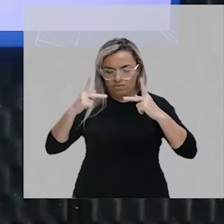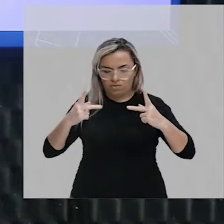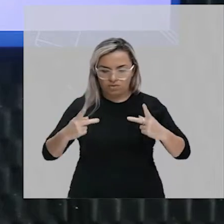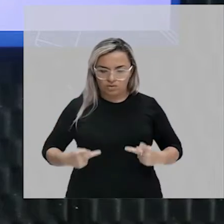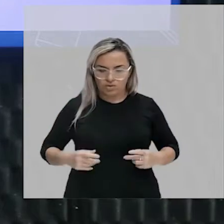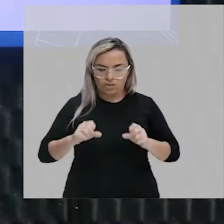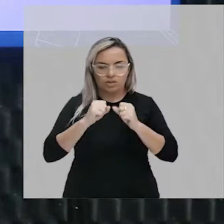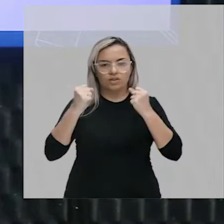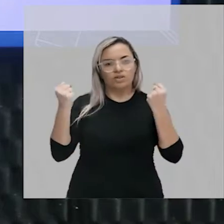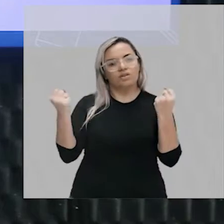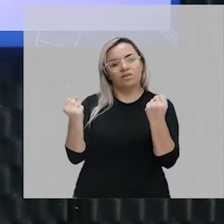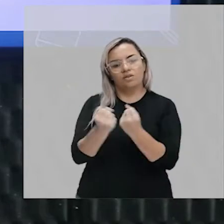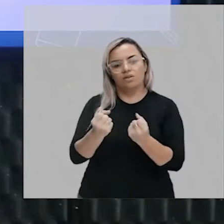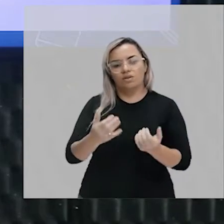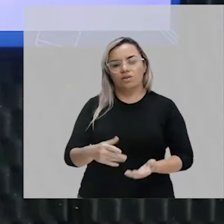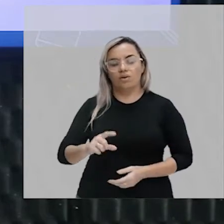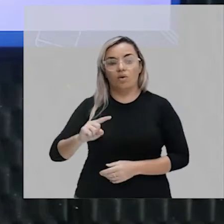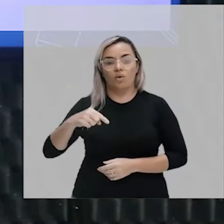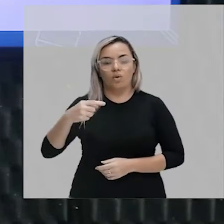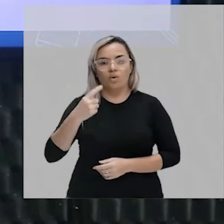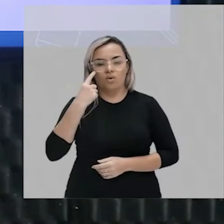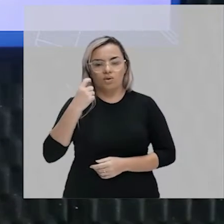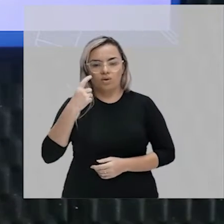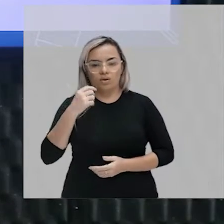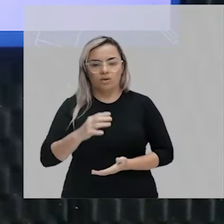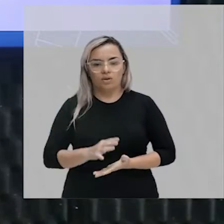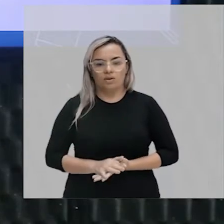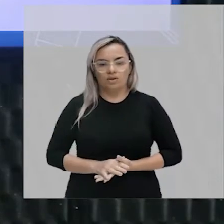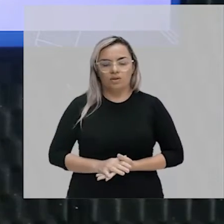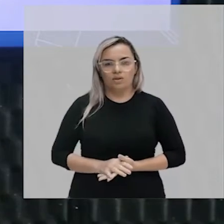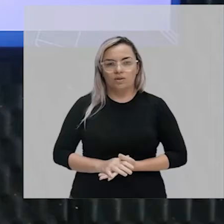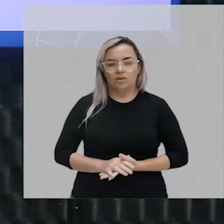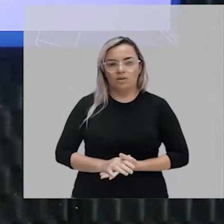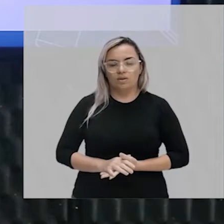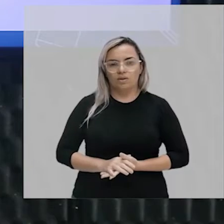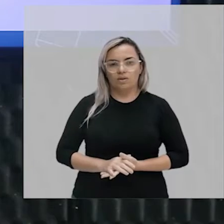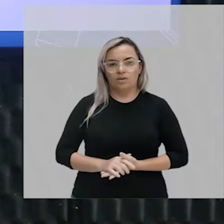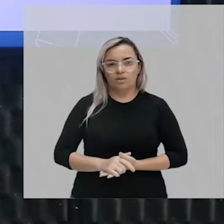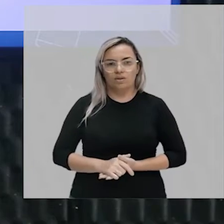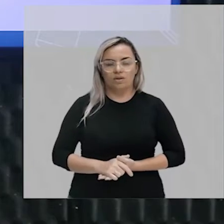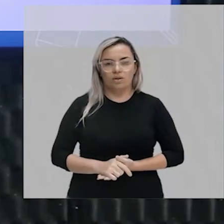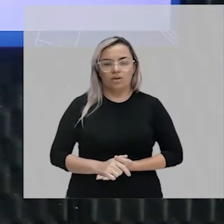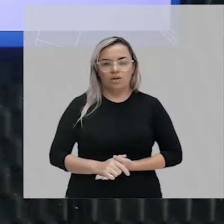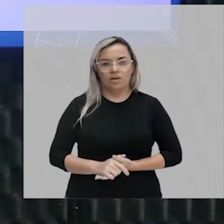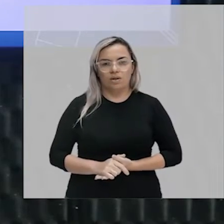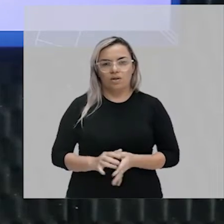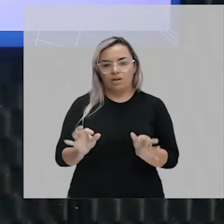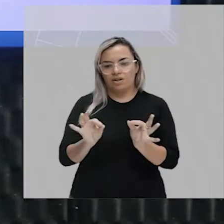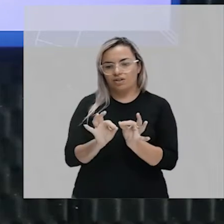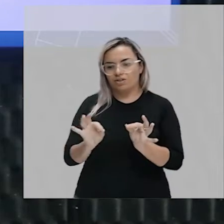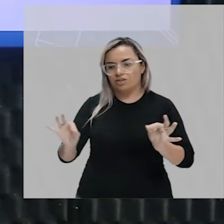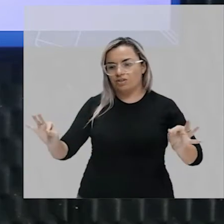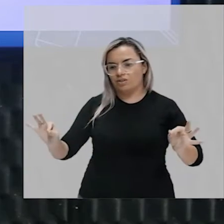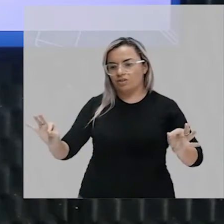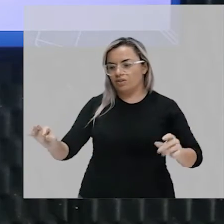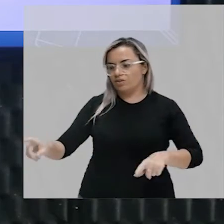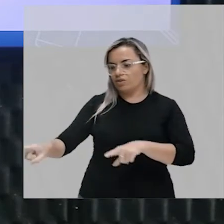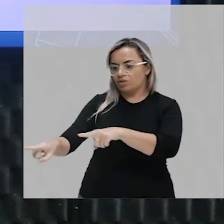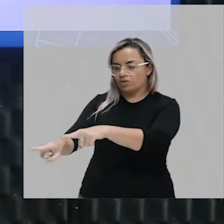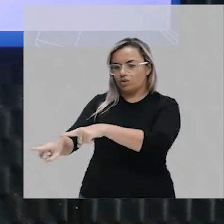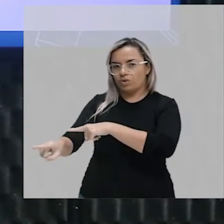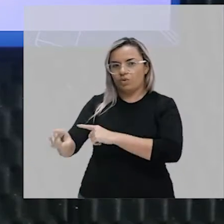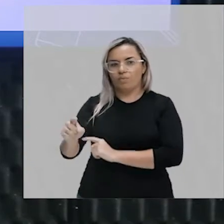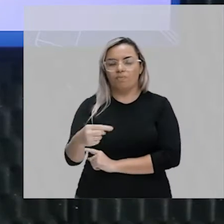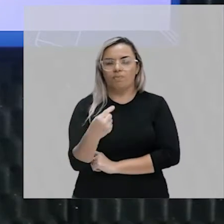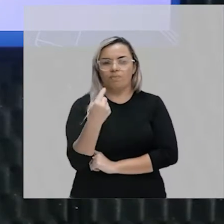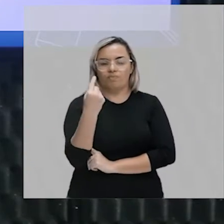tá outra coisa interessante é que eles não realmente mantém a distância de um braço Arlen distância